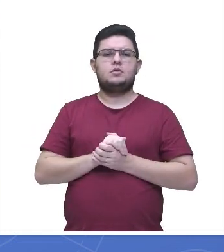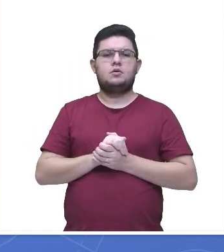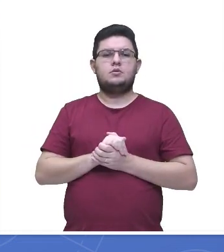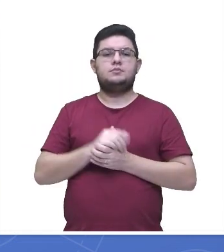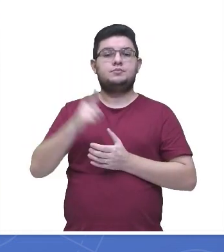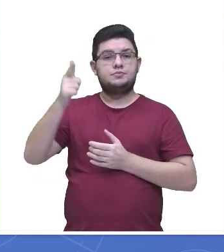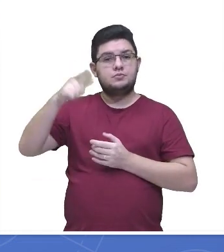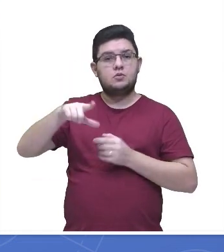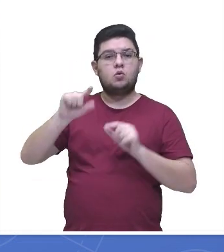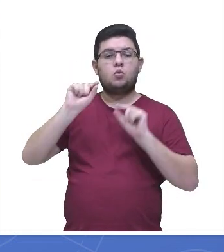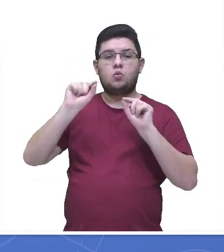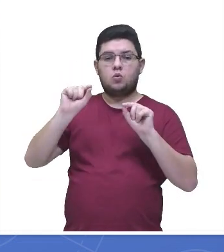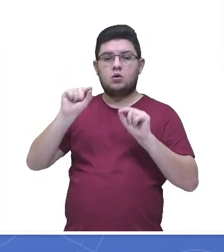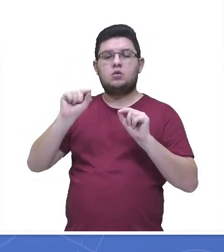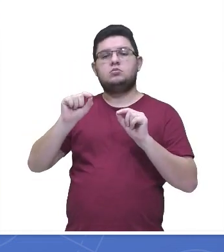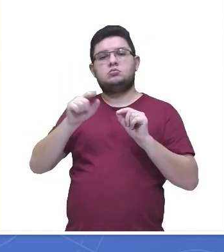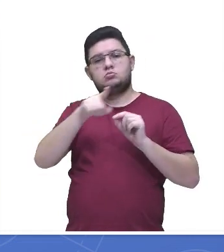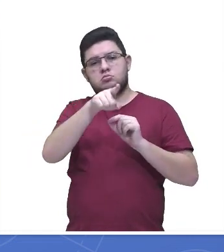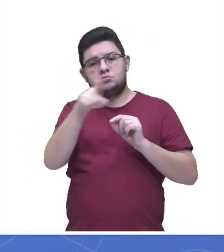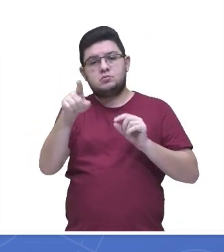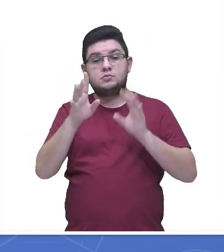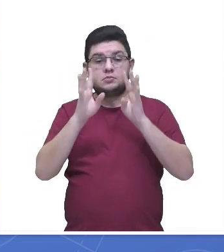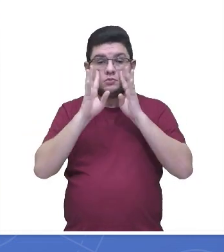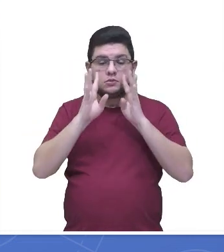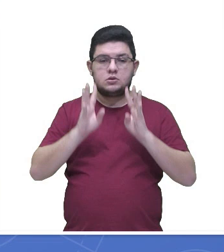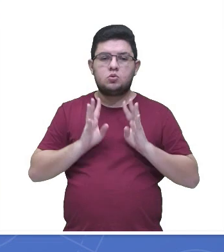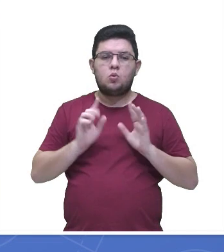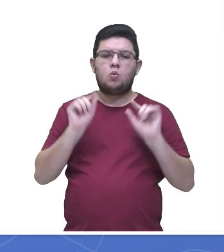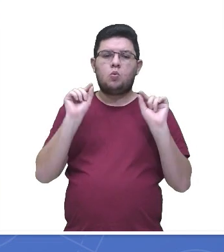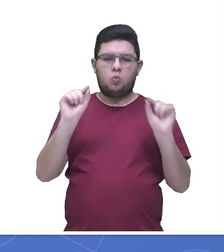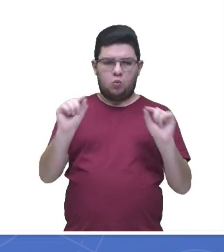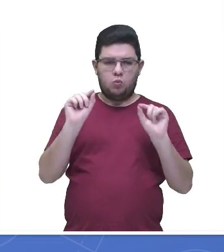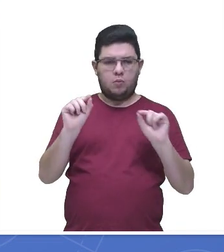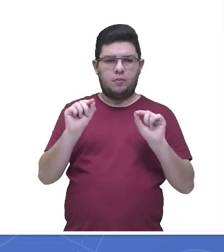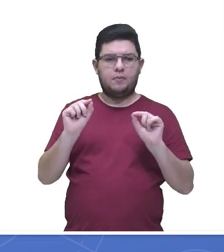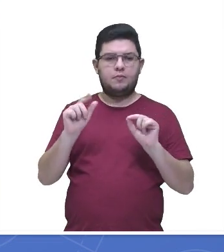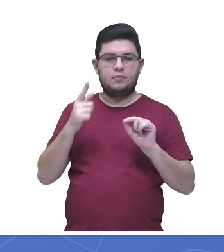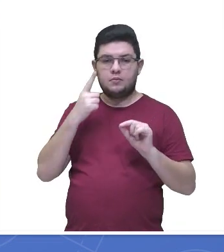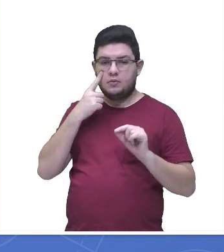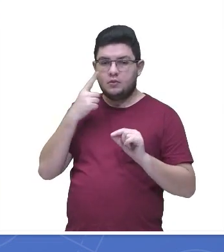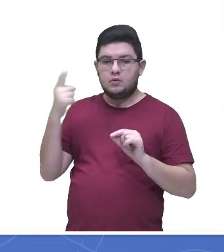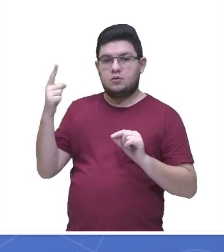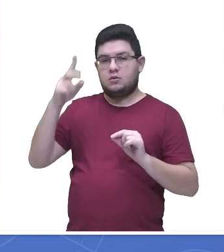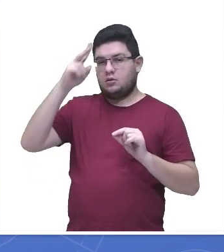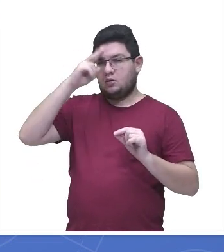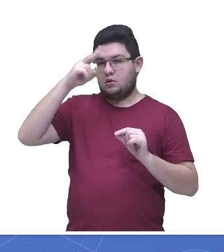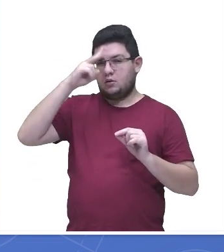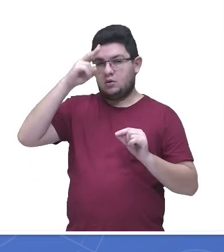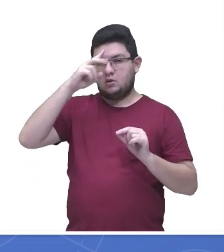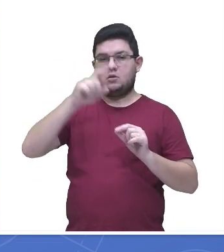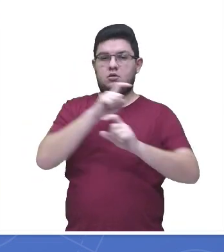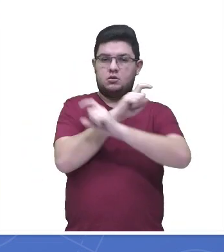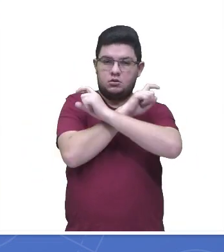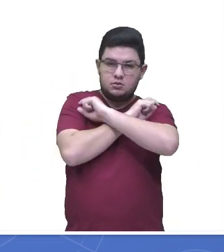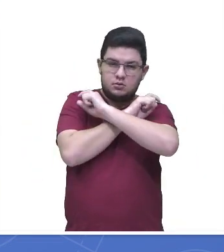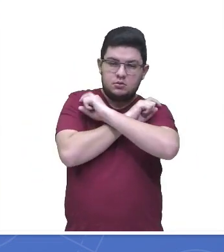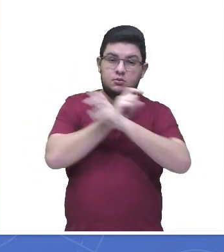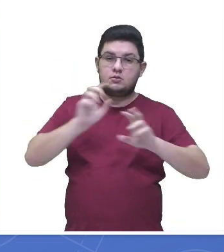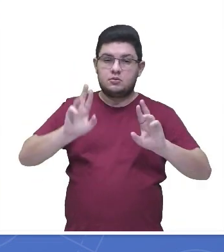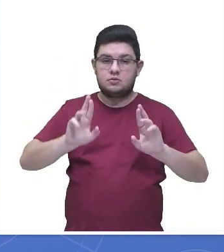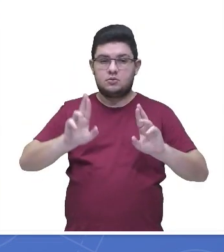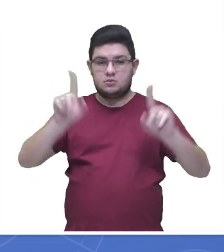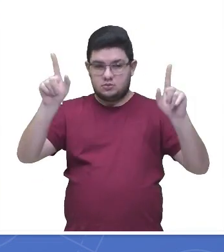chamo a atenção de vocês para esses capitéis. Vocês viram lá no Egito, quando eu mostrei para vocês os